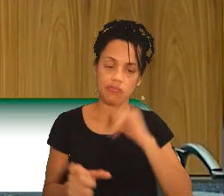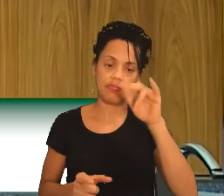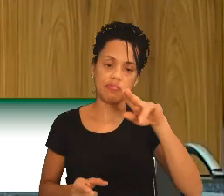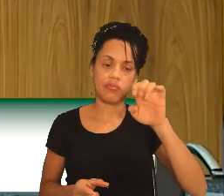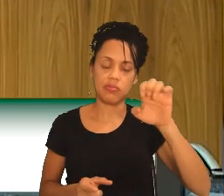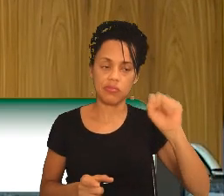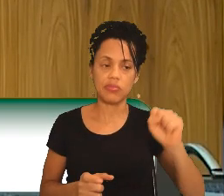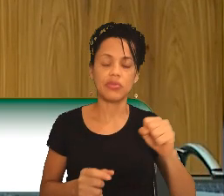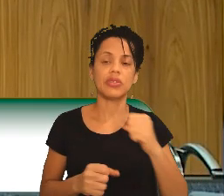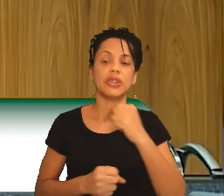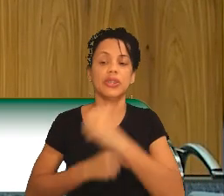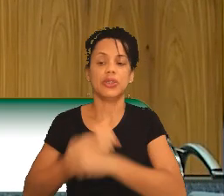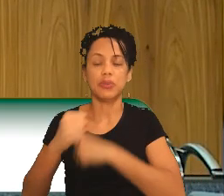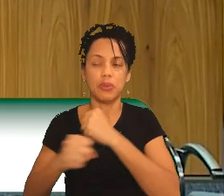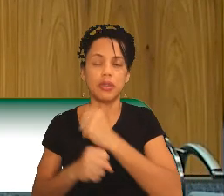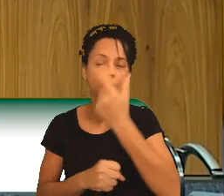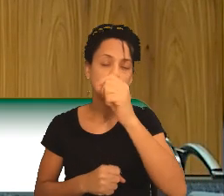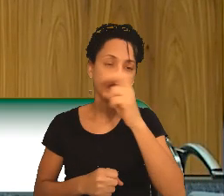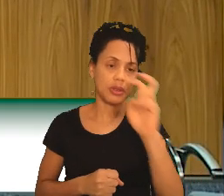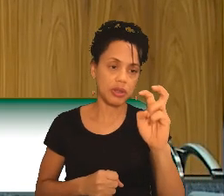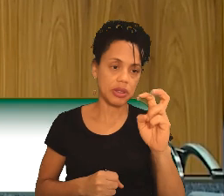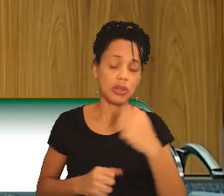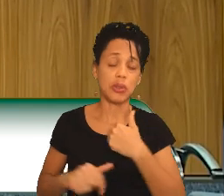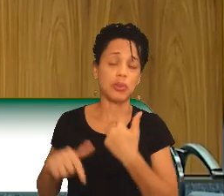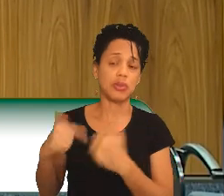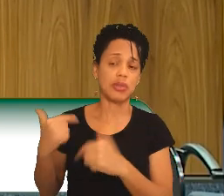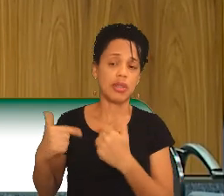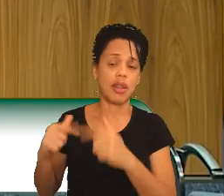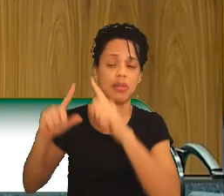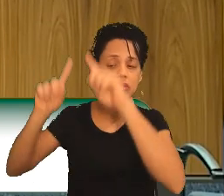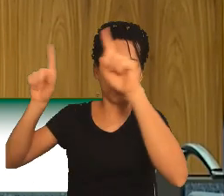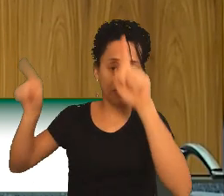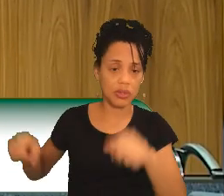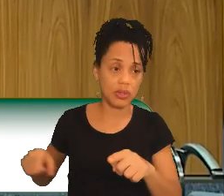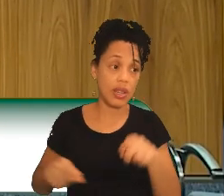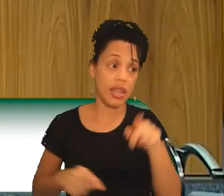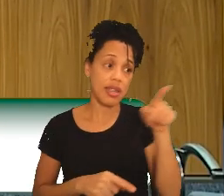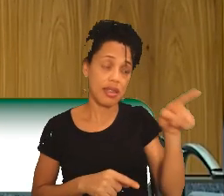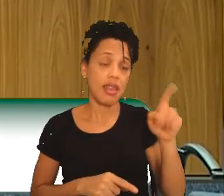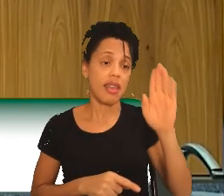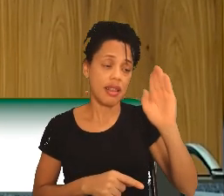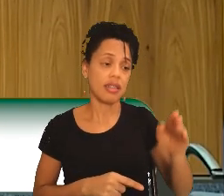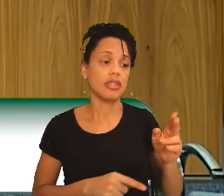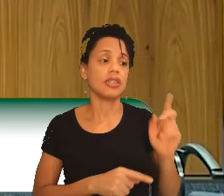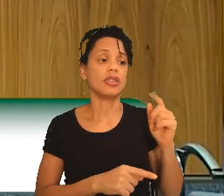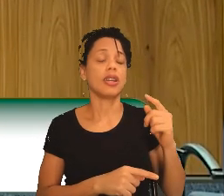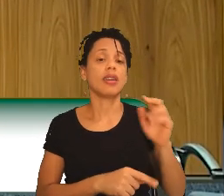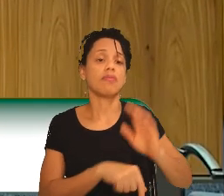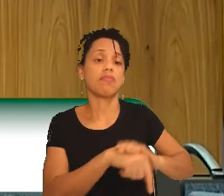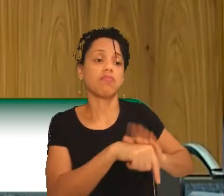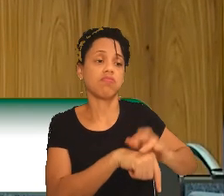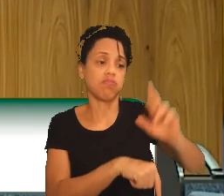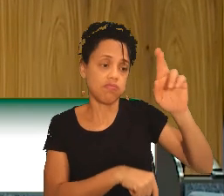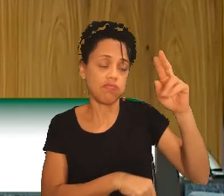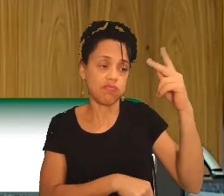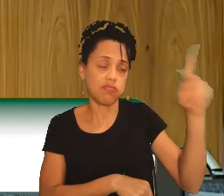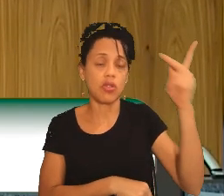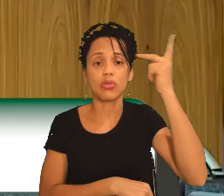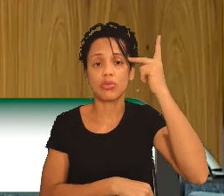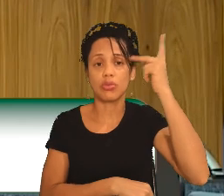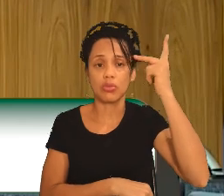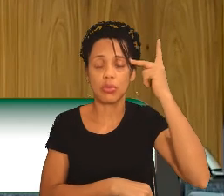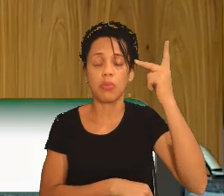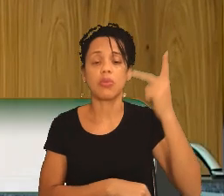parabenizar tanto a doutora Inês como a Justiça Federal e o Tribunal, né? Porque, doutora Inês, eu sou fã há muito tempo, aí, nos idos